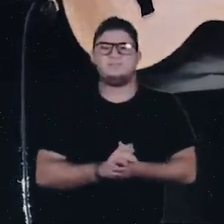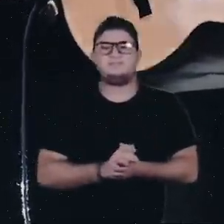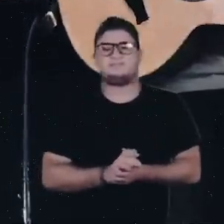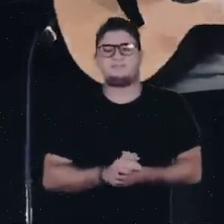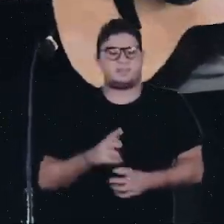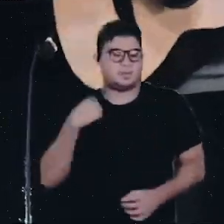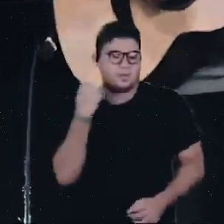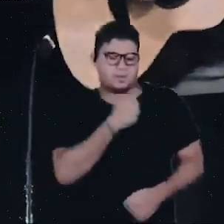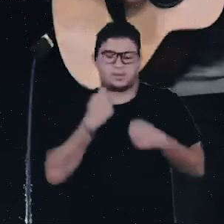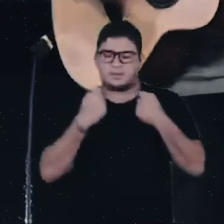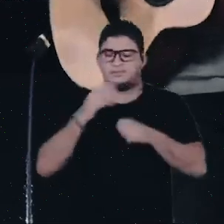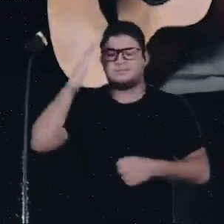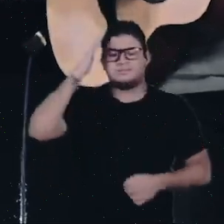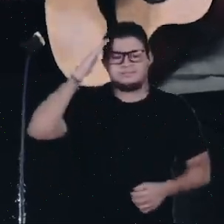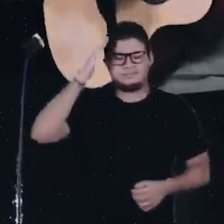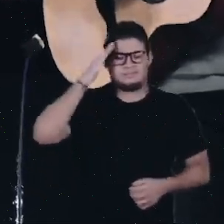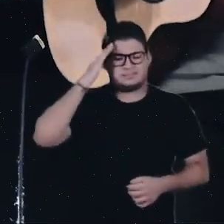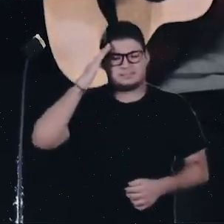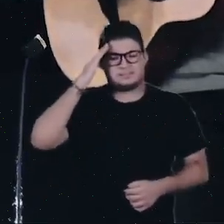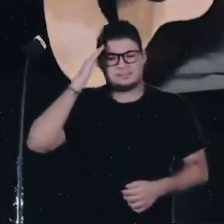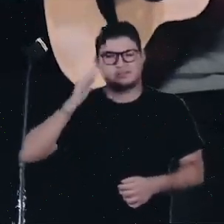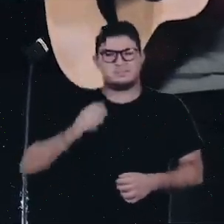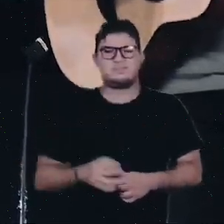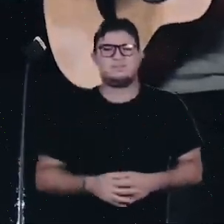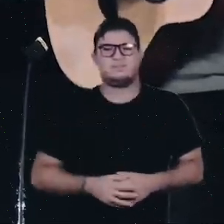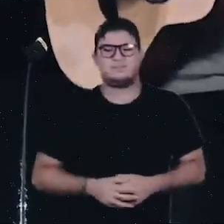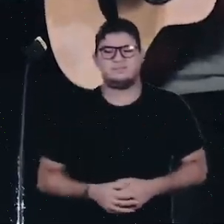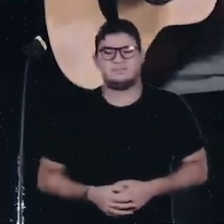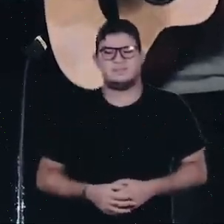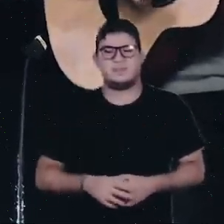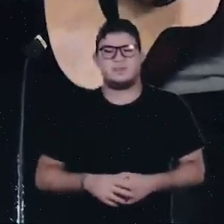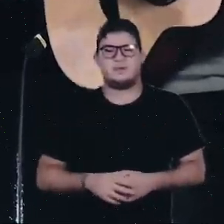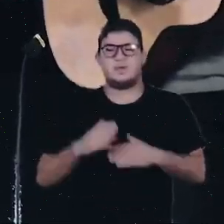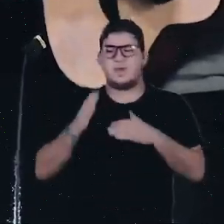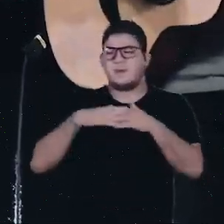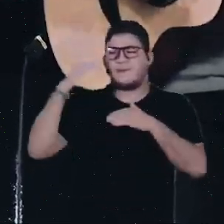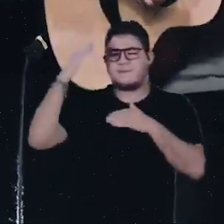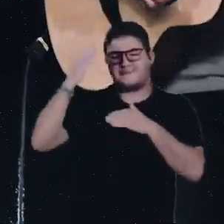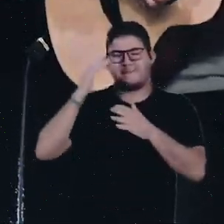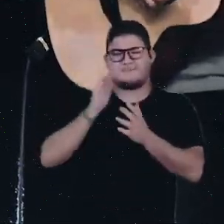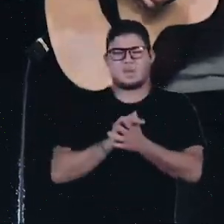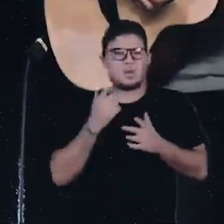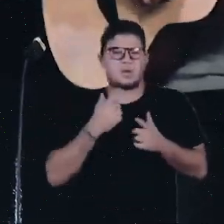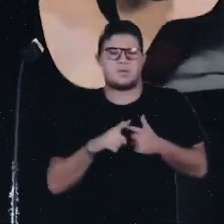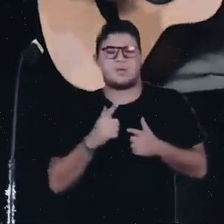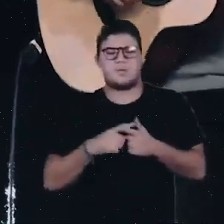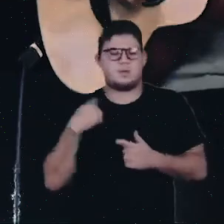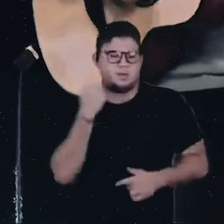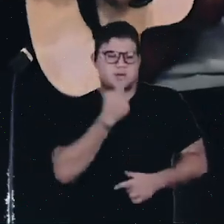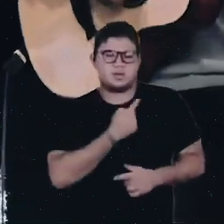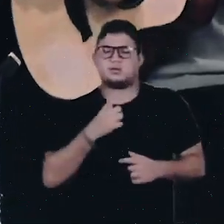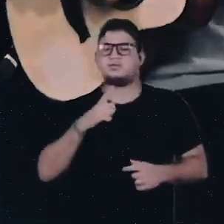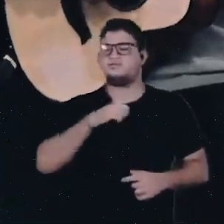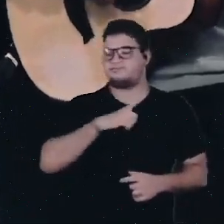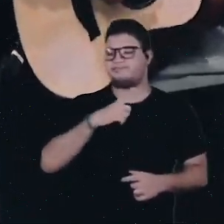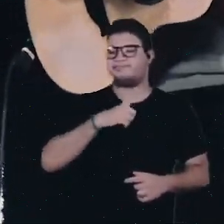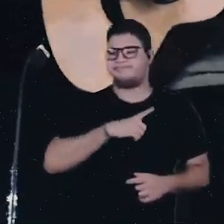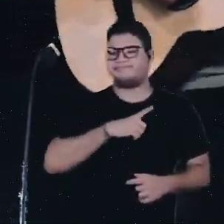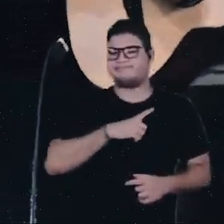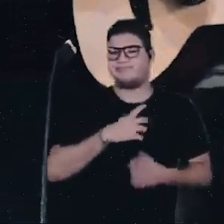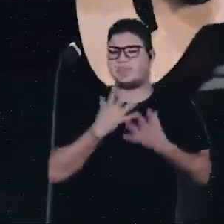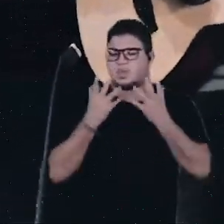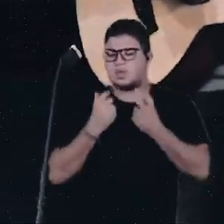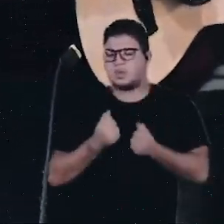O que a gente precisa entender é que a maior provação, aceitação que a gente tem que ter é